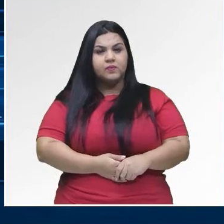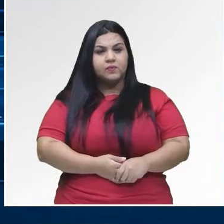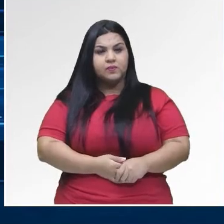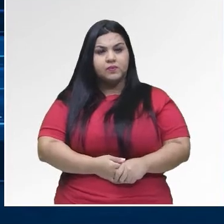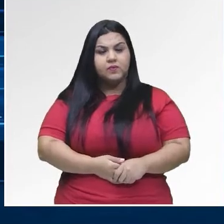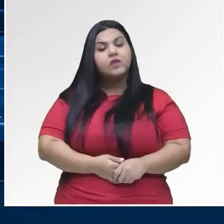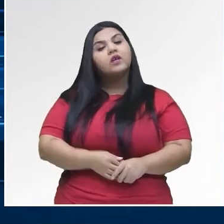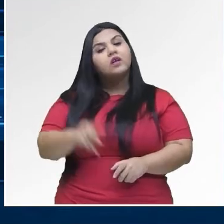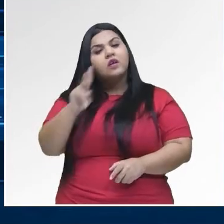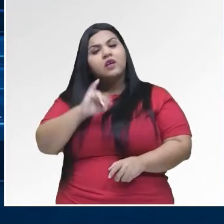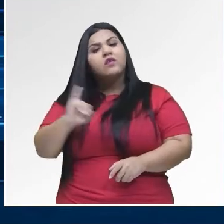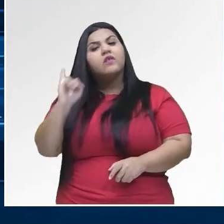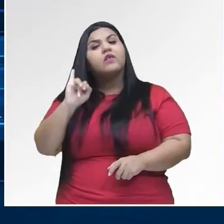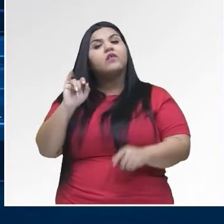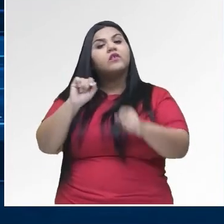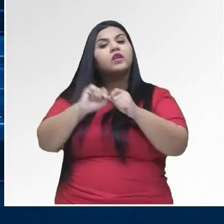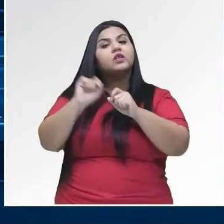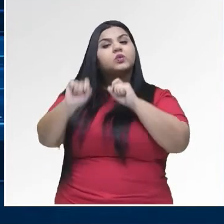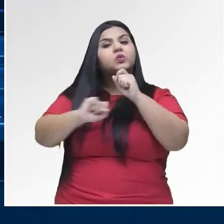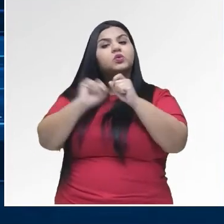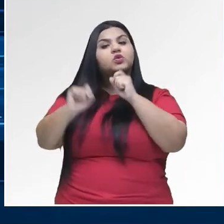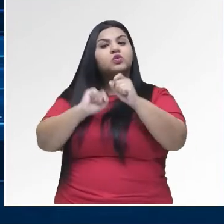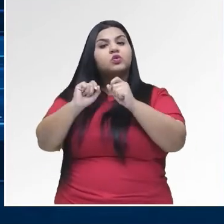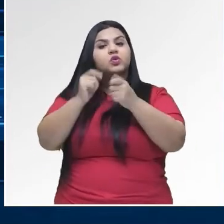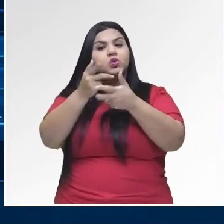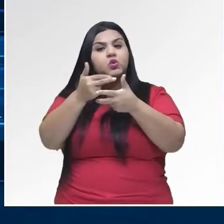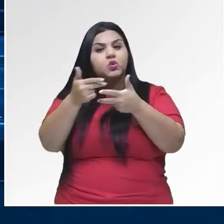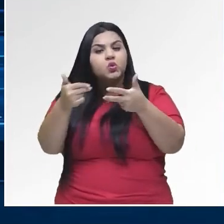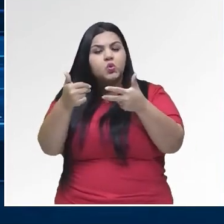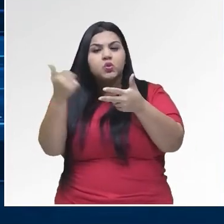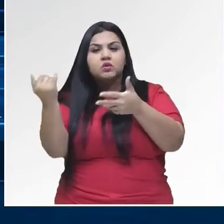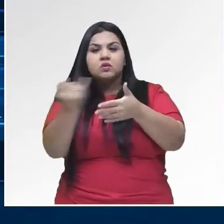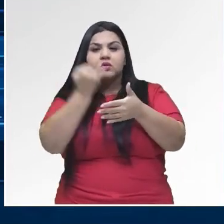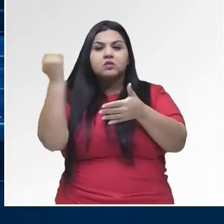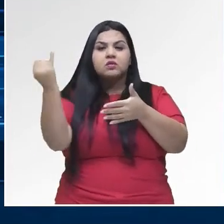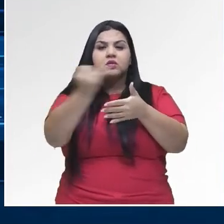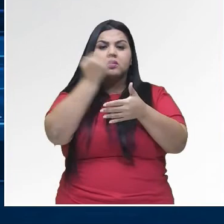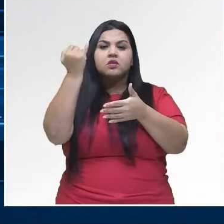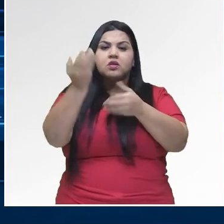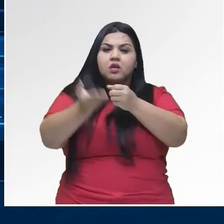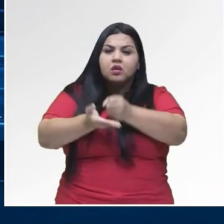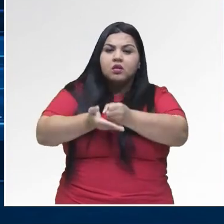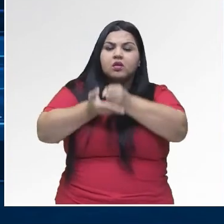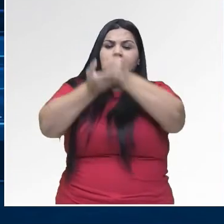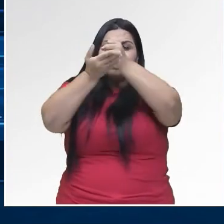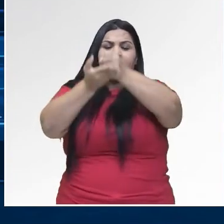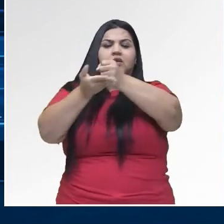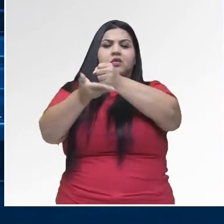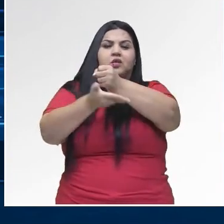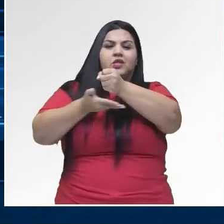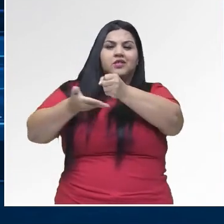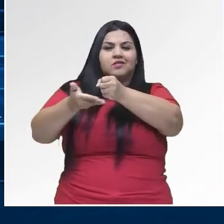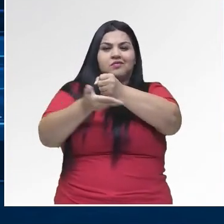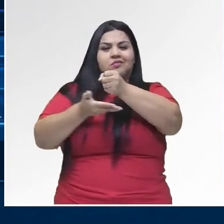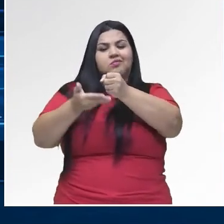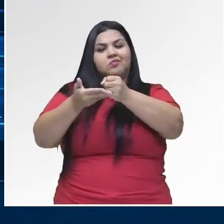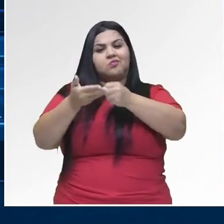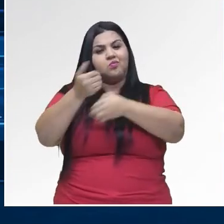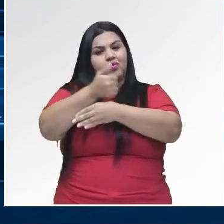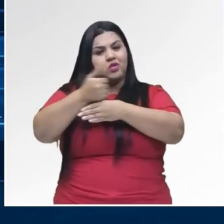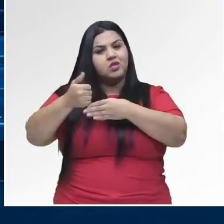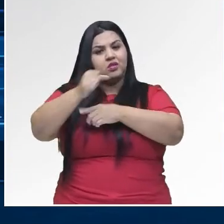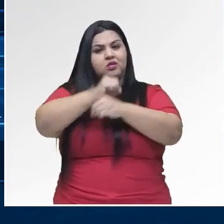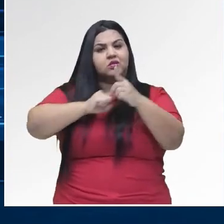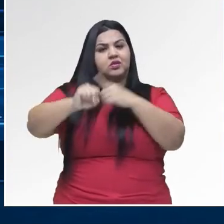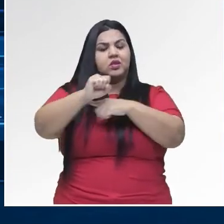Que vai lidar com o quê? Com os princípios que sustentam as bases da moralidade social e da